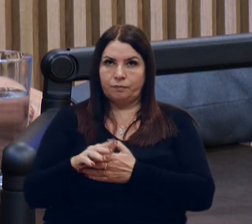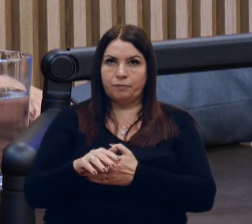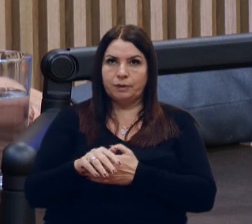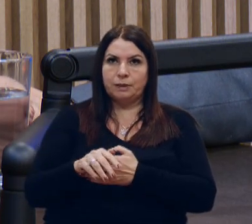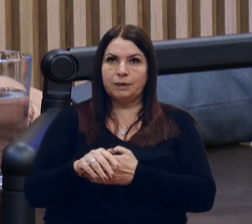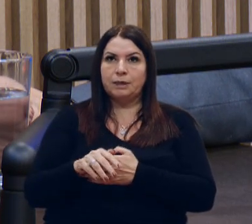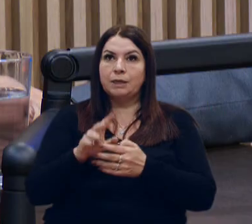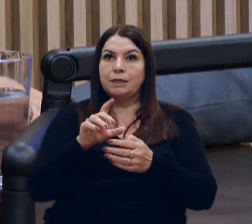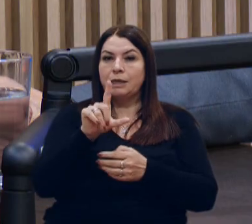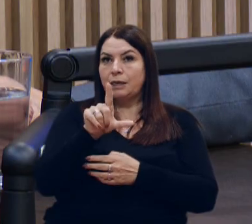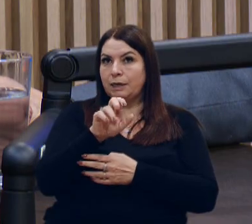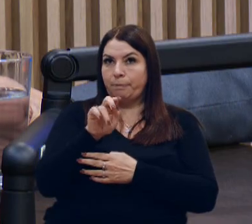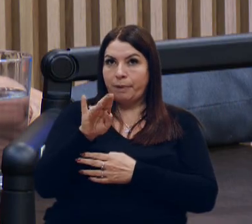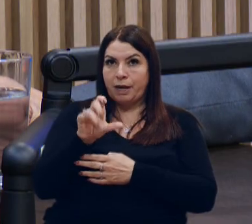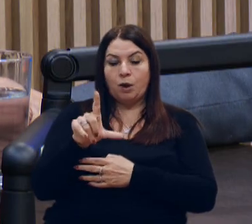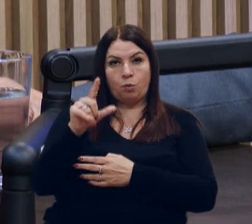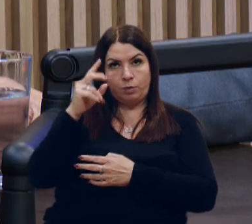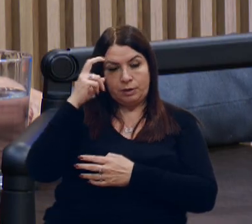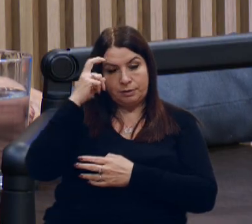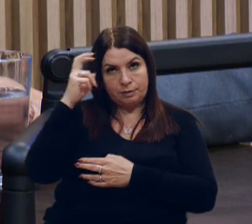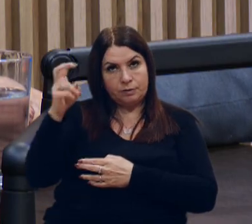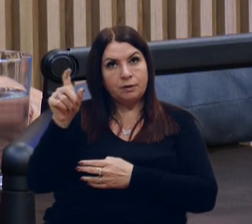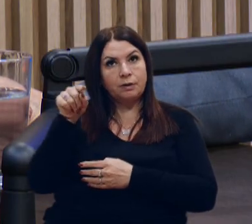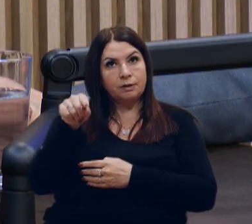O liberal inteligente